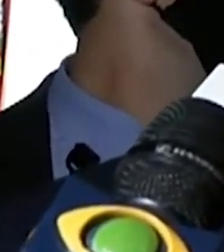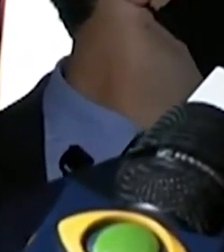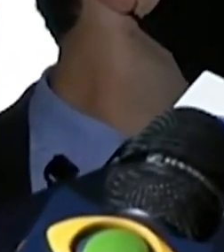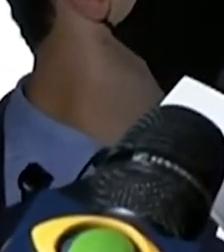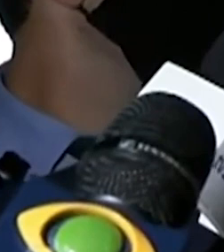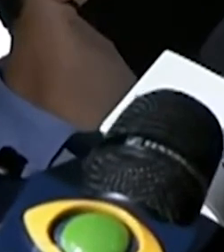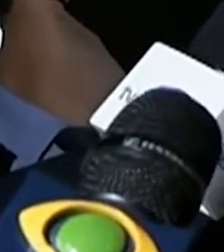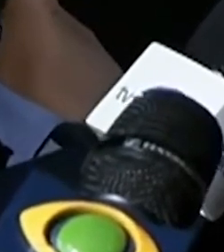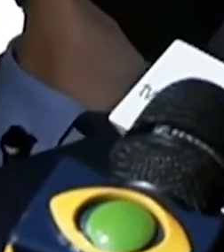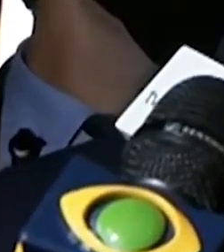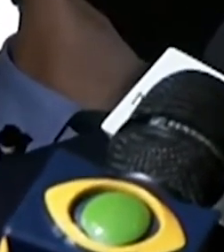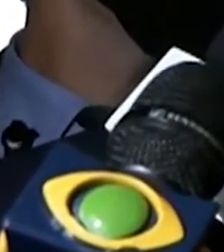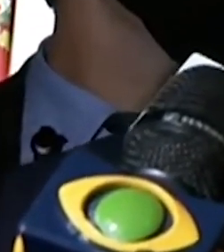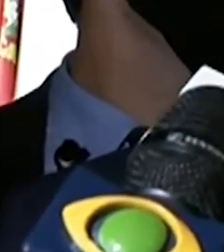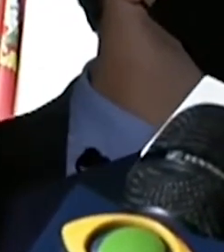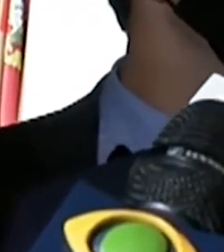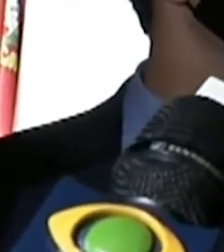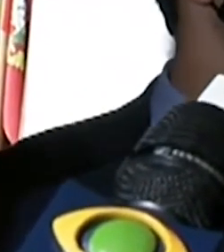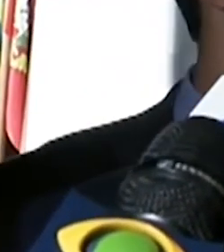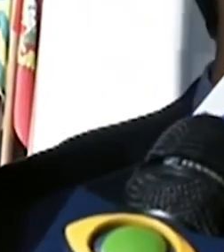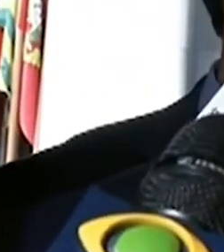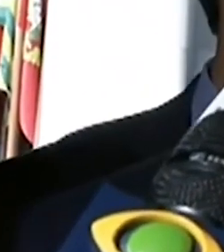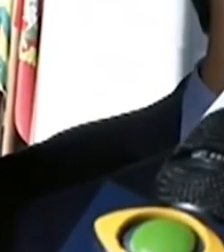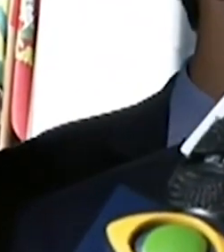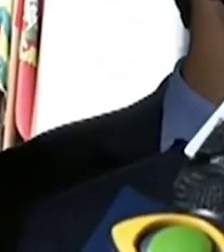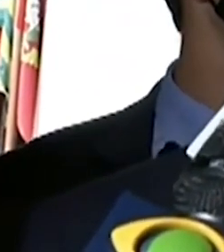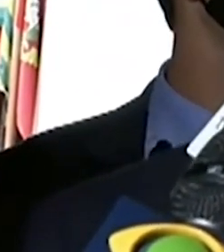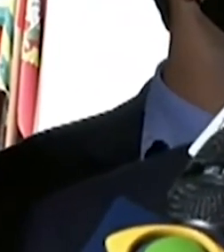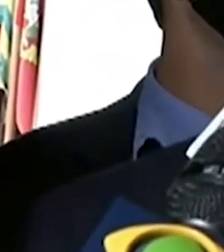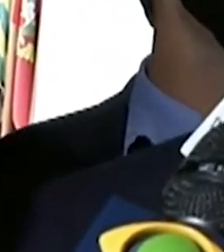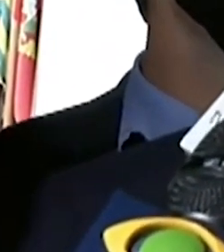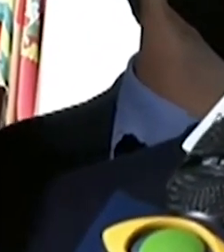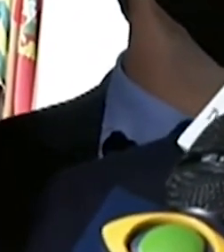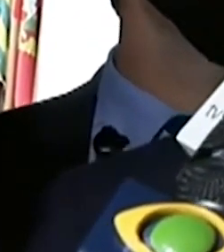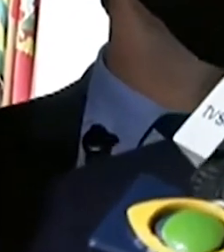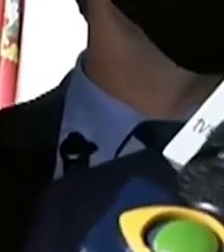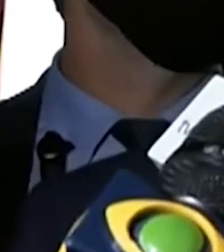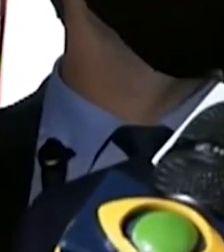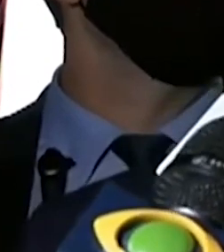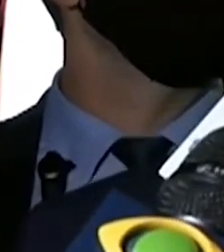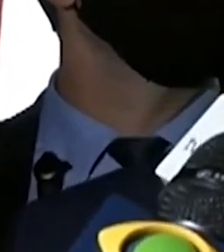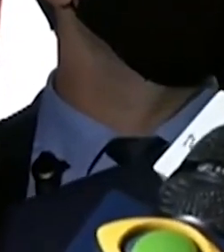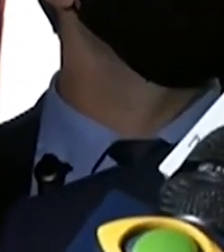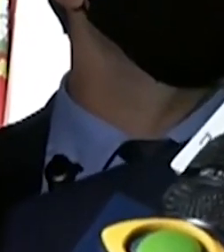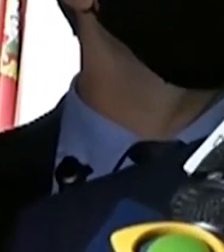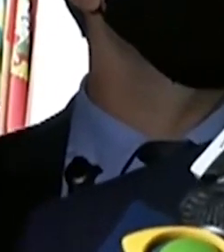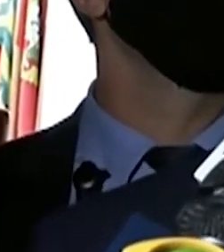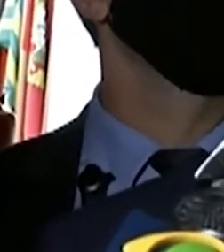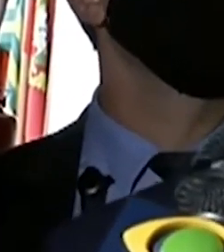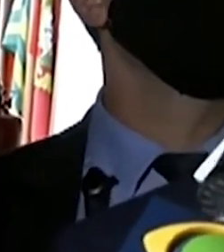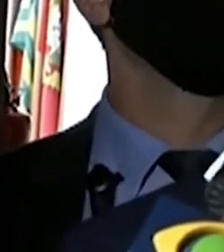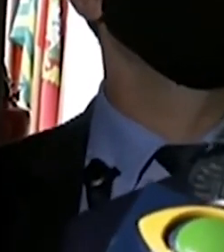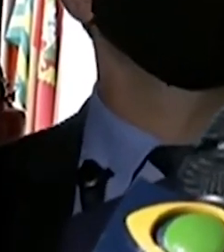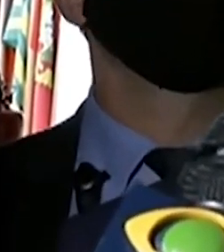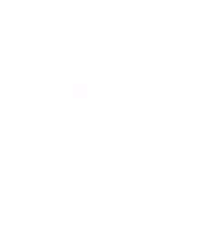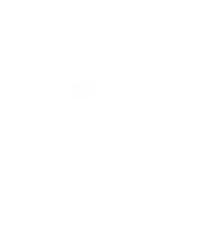poder compreender qual é a responsabilidade, de quem é a responsabilidade e quais as consequências para tudo isso que